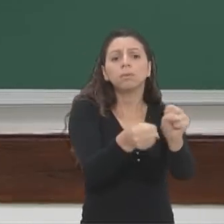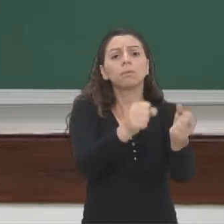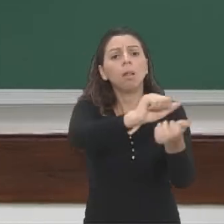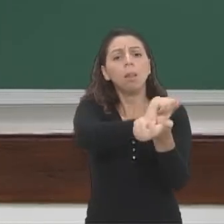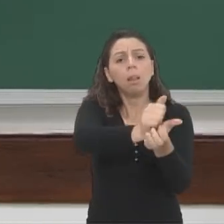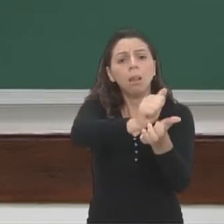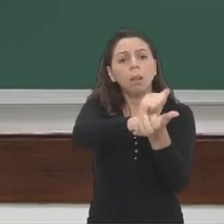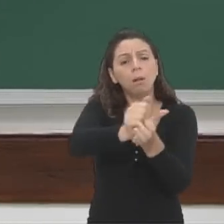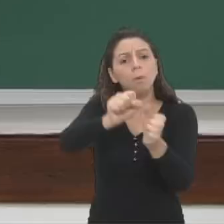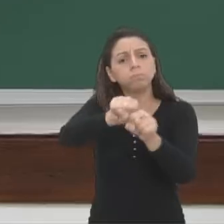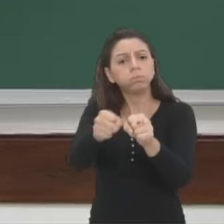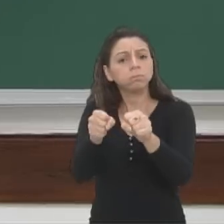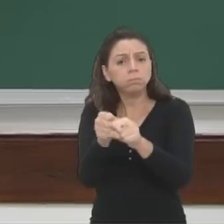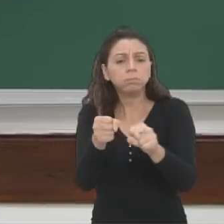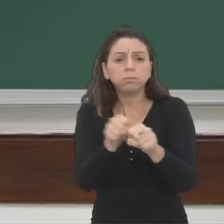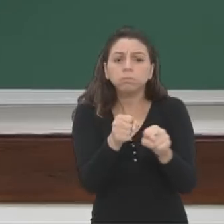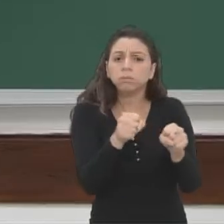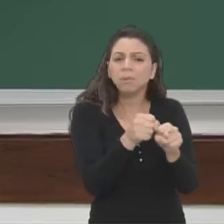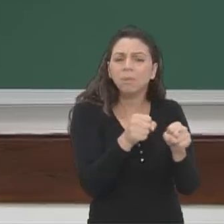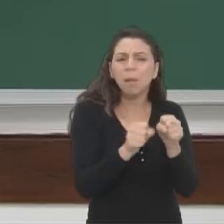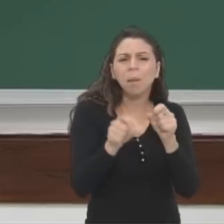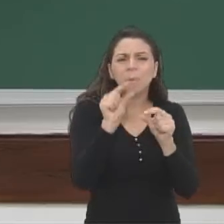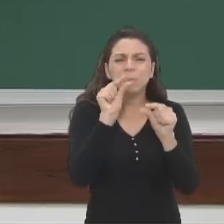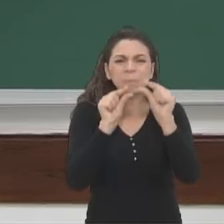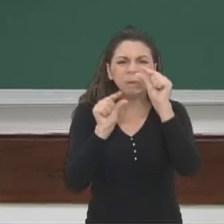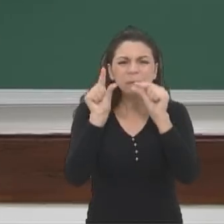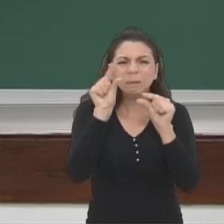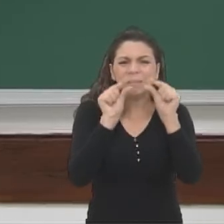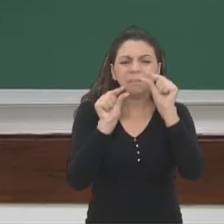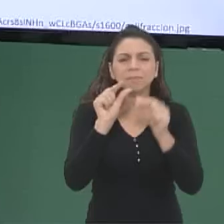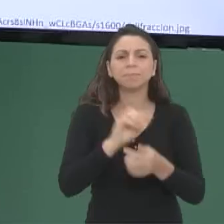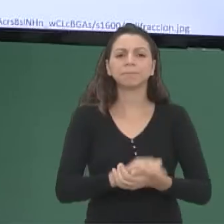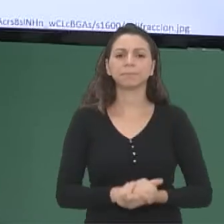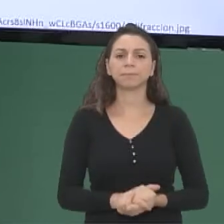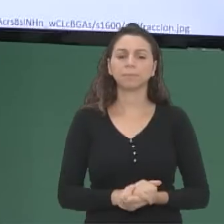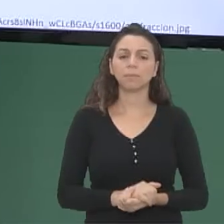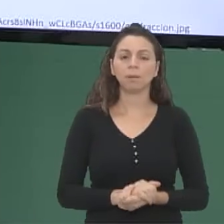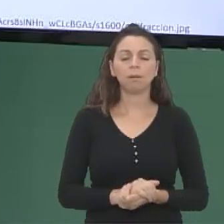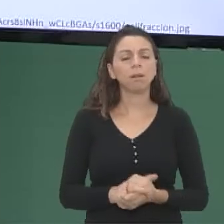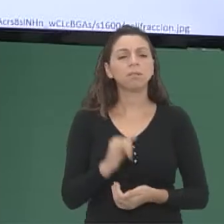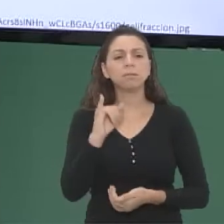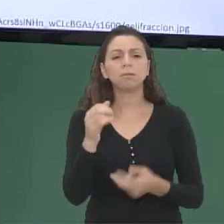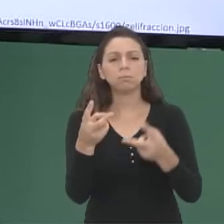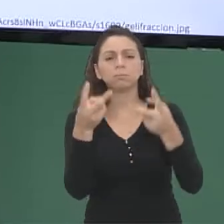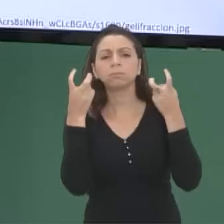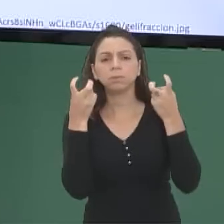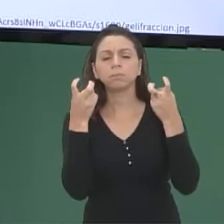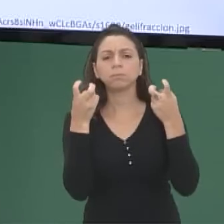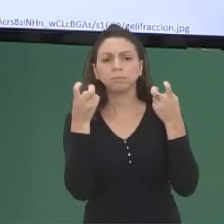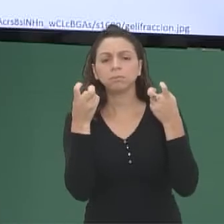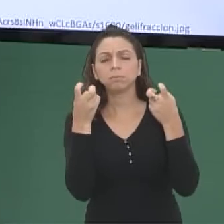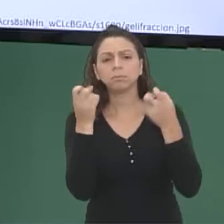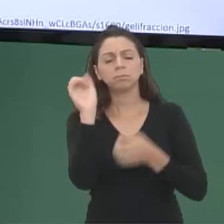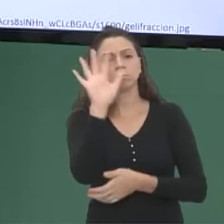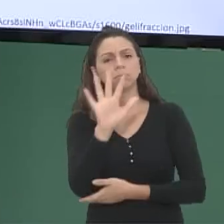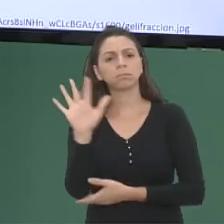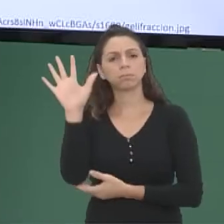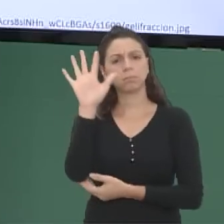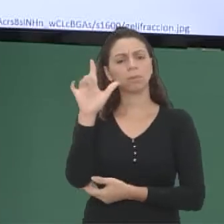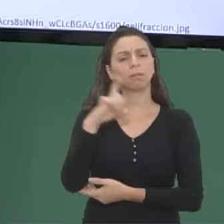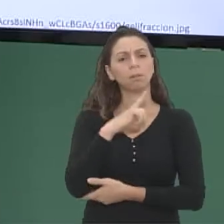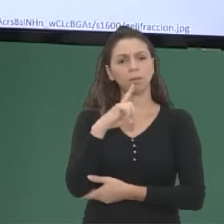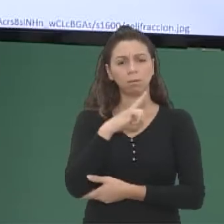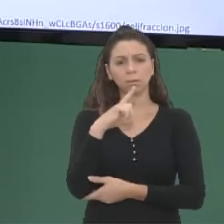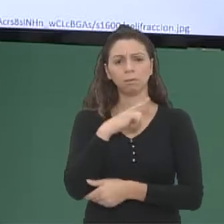suas estruturas fragmentam-se em pedaços cada vez menores. Então, se vocês repararem nessa imagem aqui, eu tenho